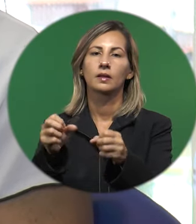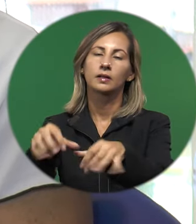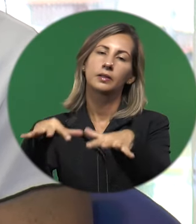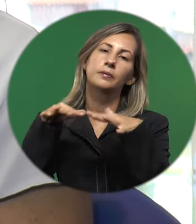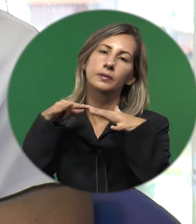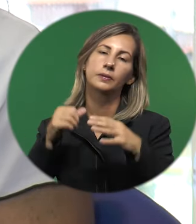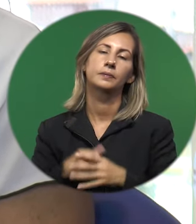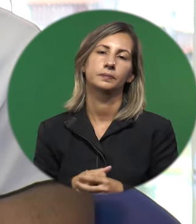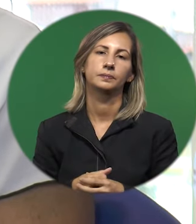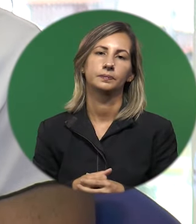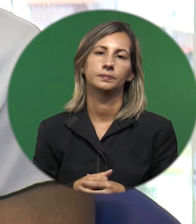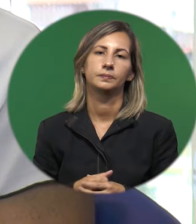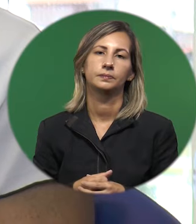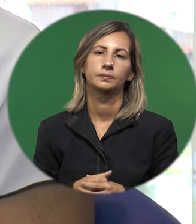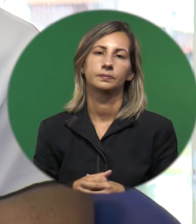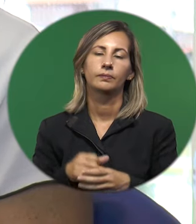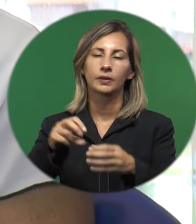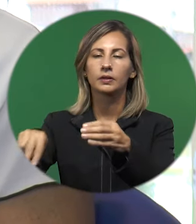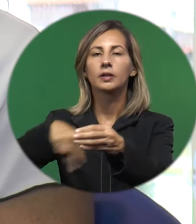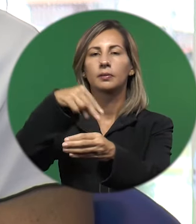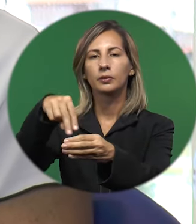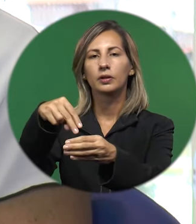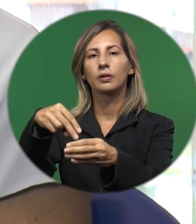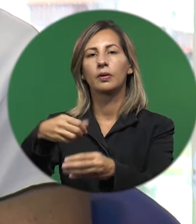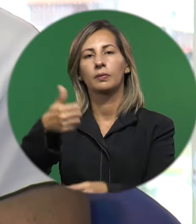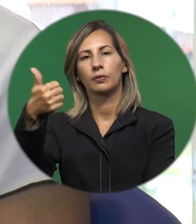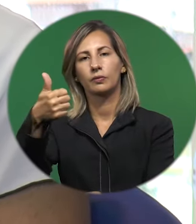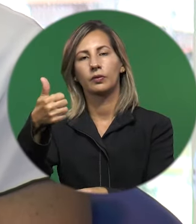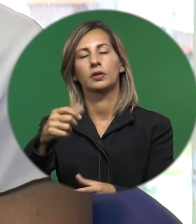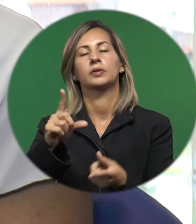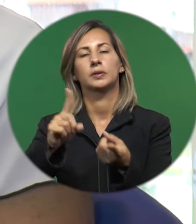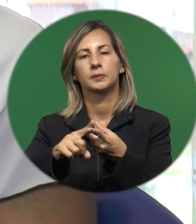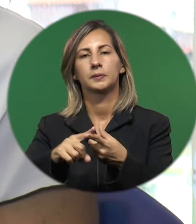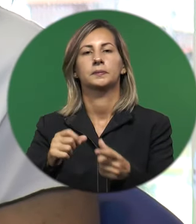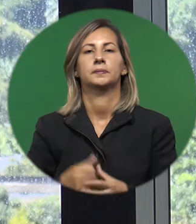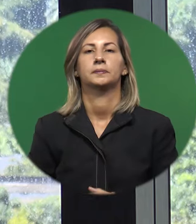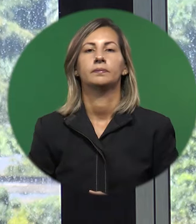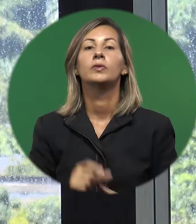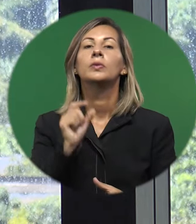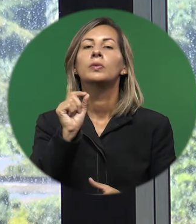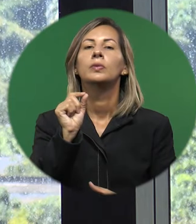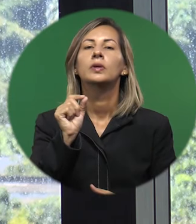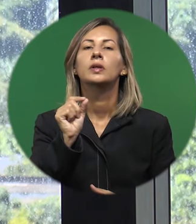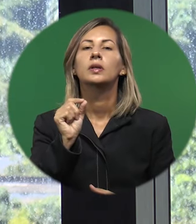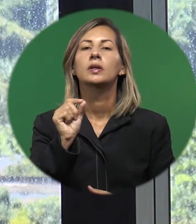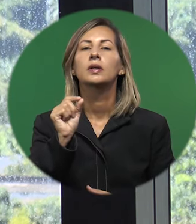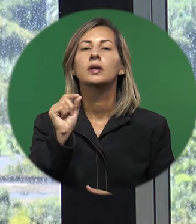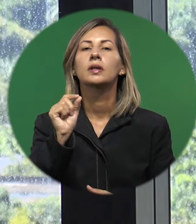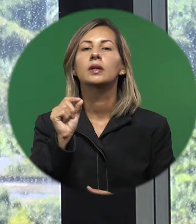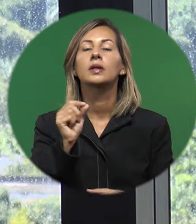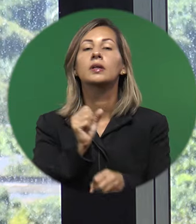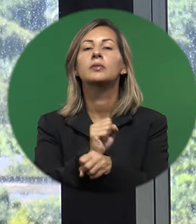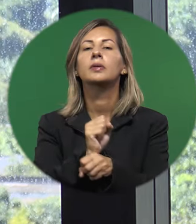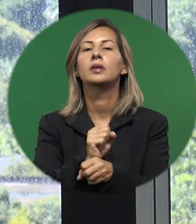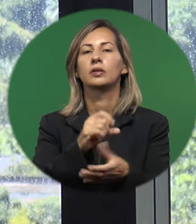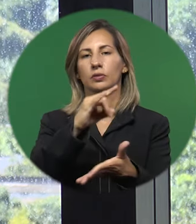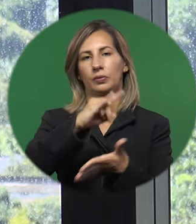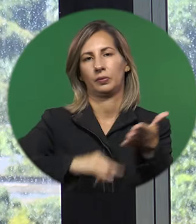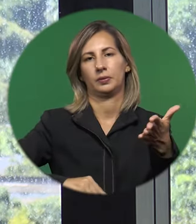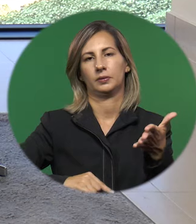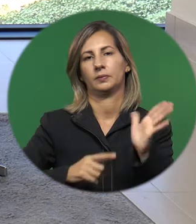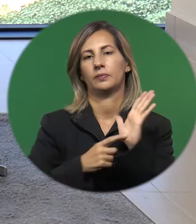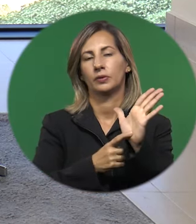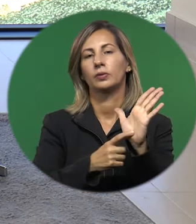para a corte do tribunal para ser aprovado também. E o que é que está previsto nesse